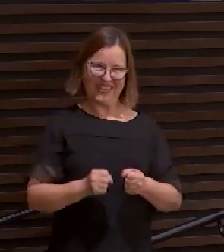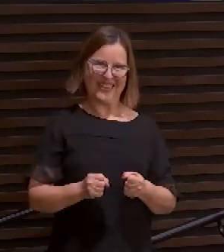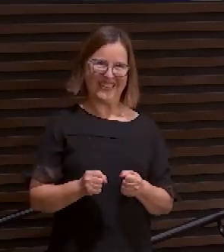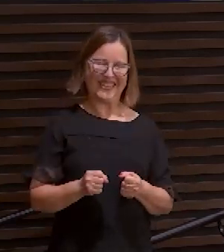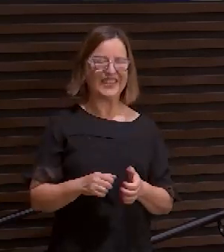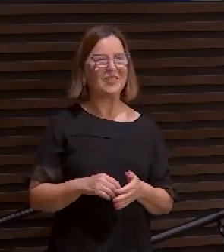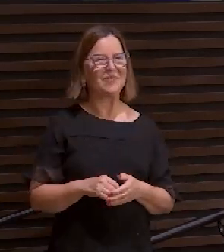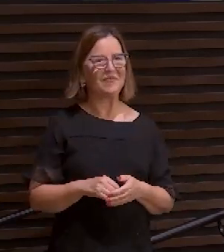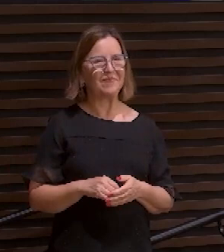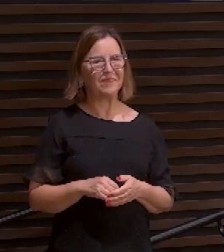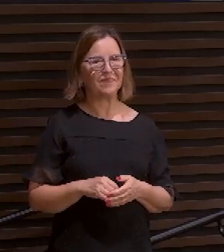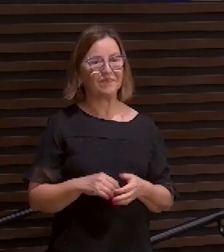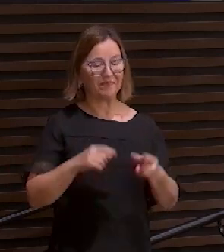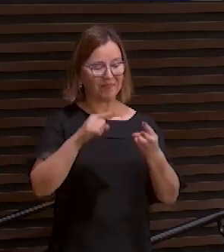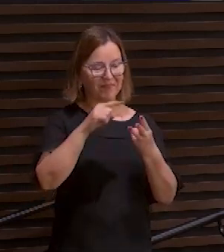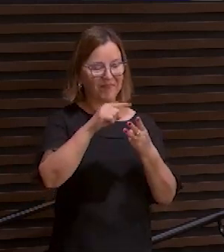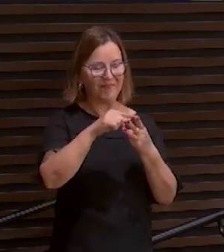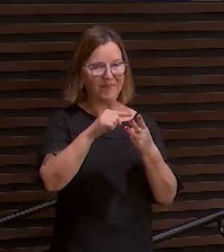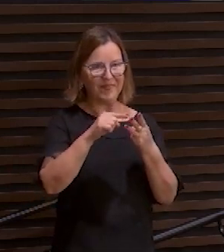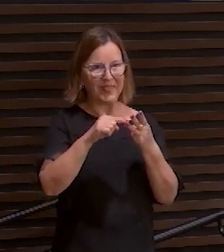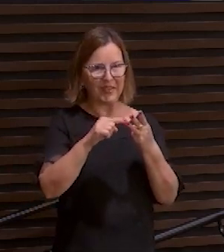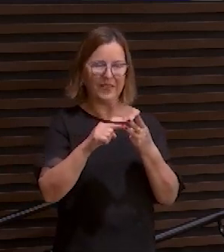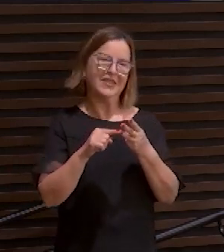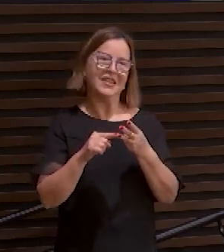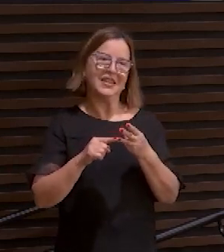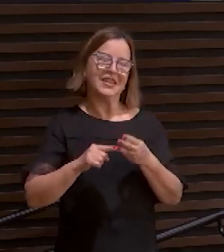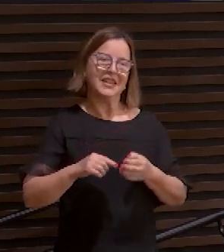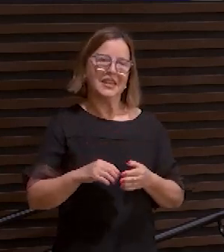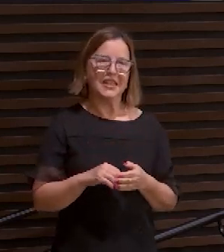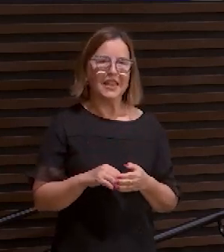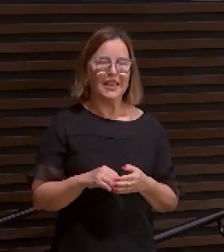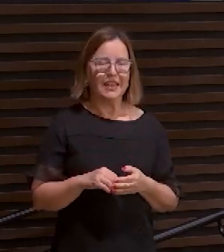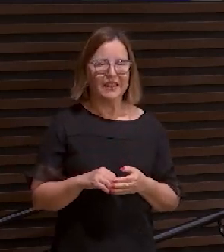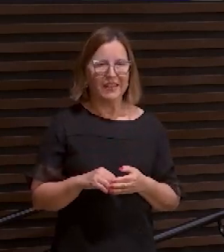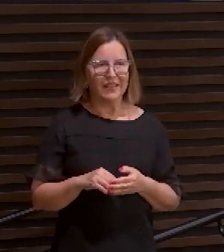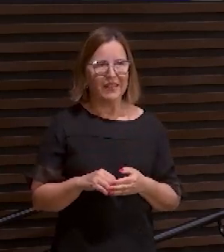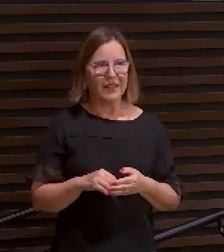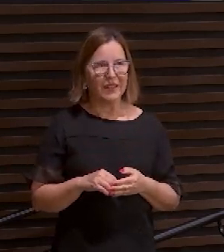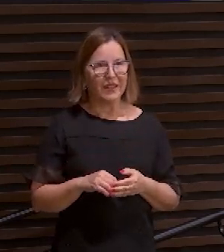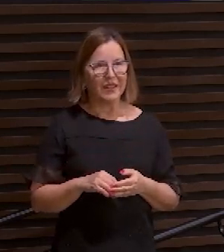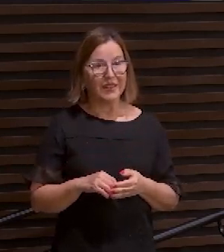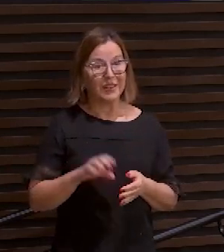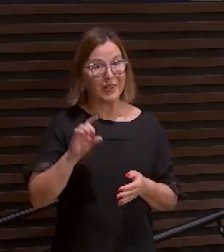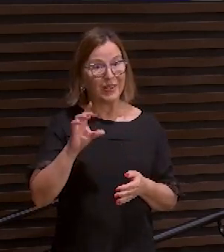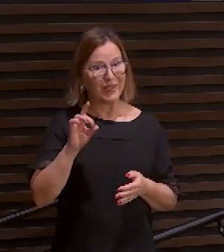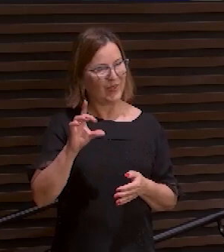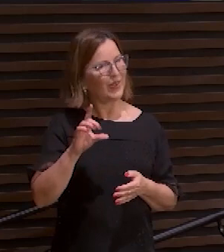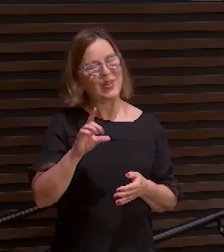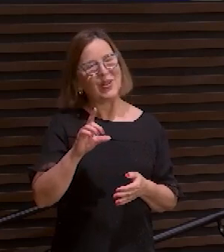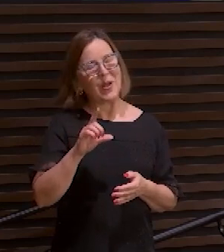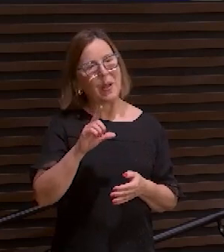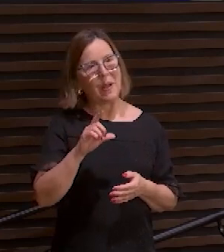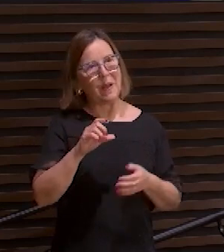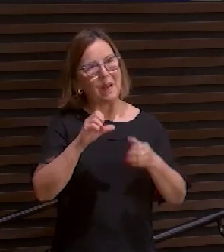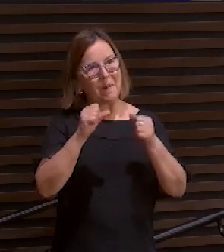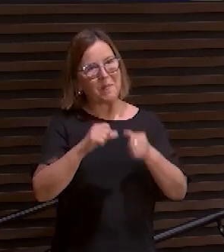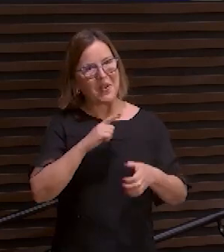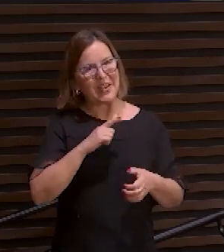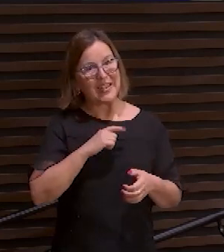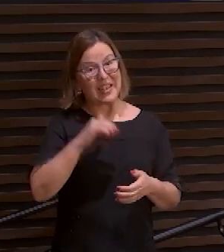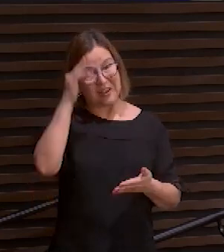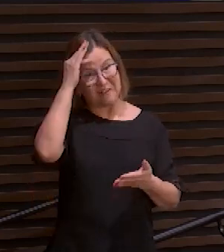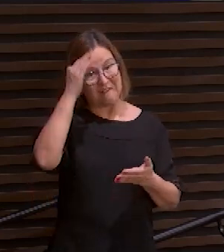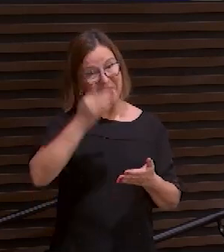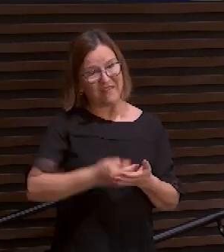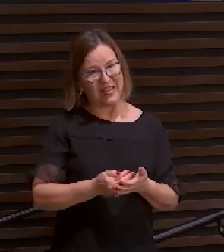Essas etapas vão juntas no sentido de que só pode haver fé cristã quando o evangelho